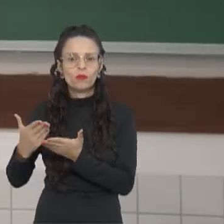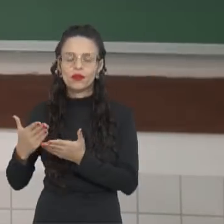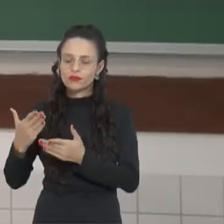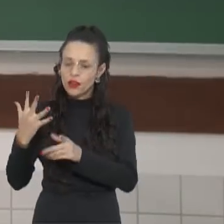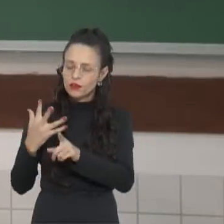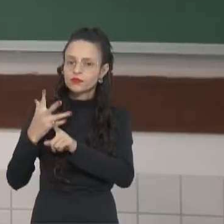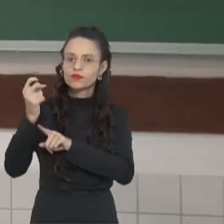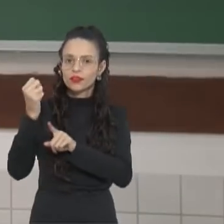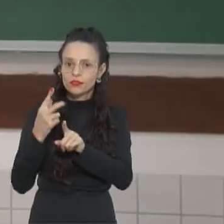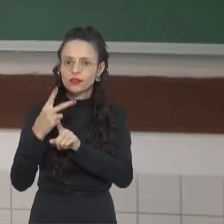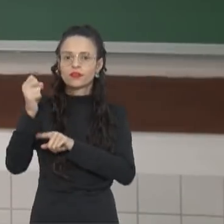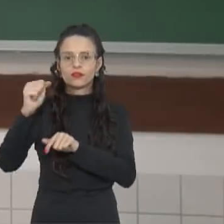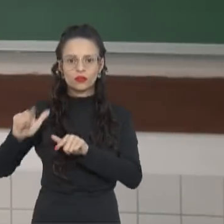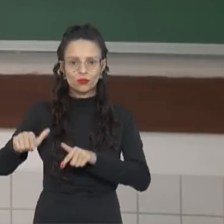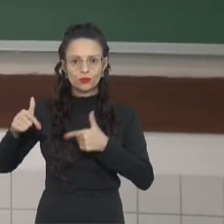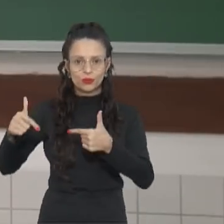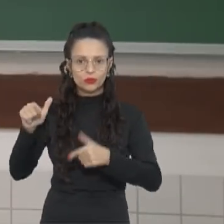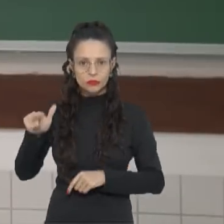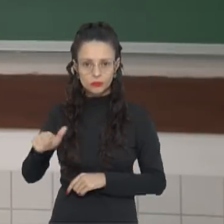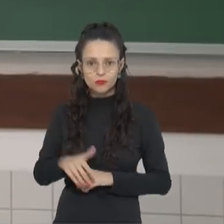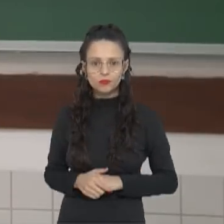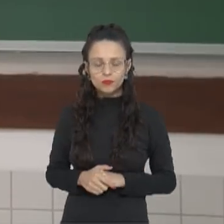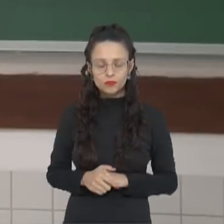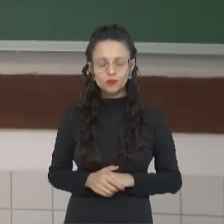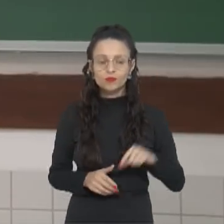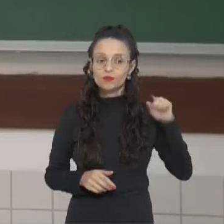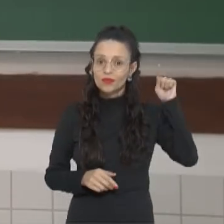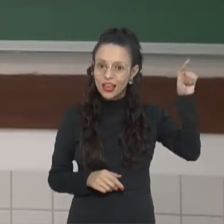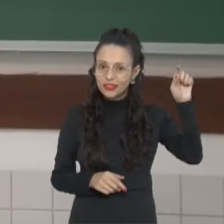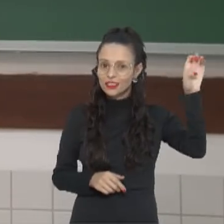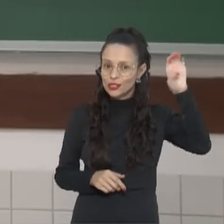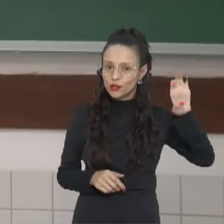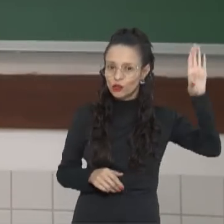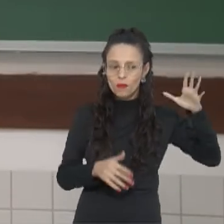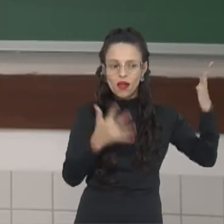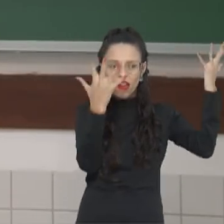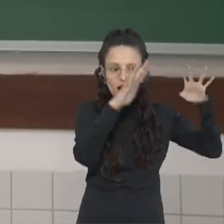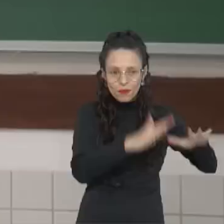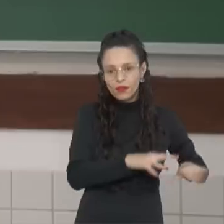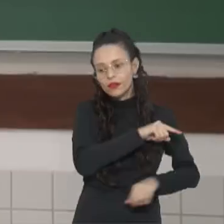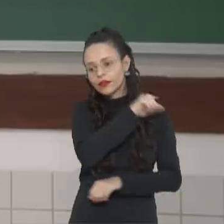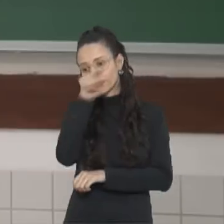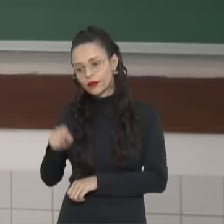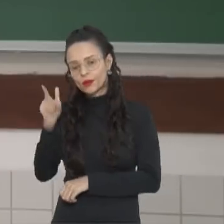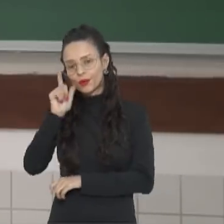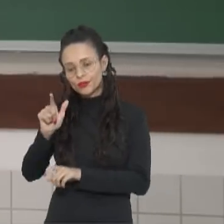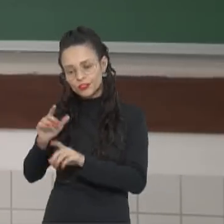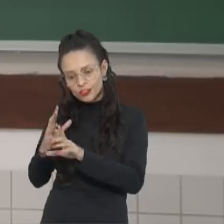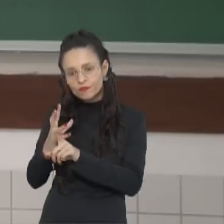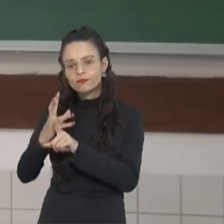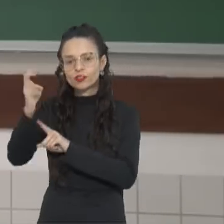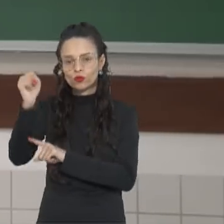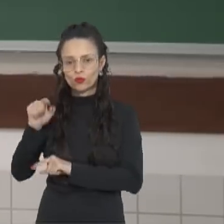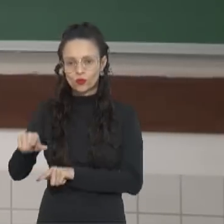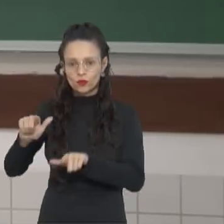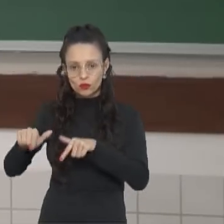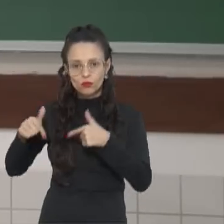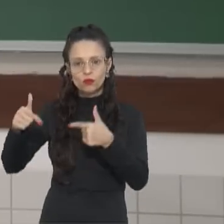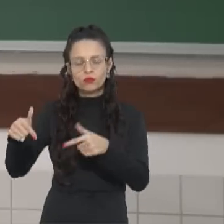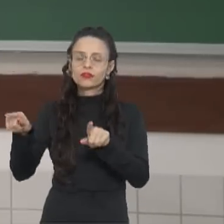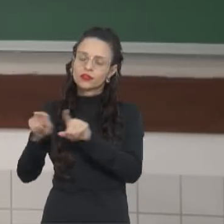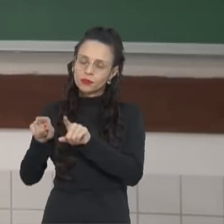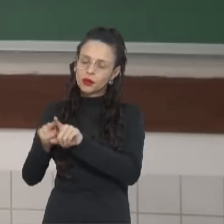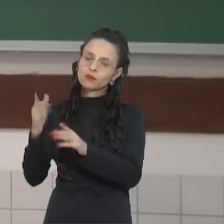êxito nessas suas lutas. As metrópoles estavam abaladas, as colônias então conseguiram êxito nessas lutas, muito também